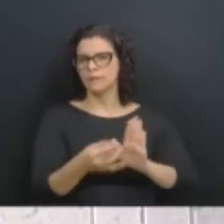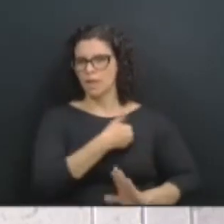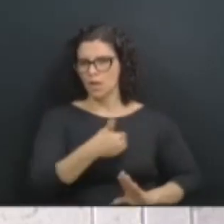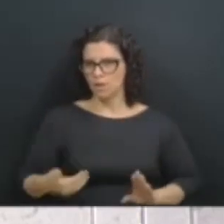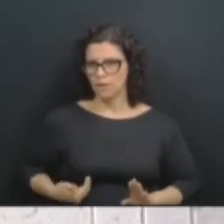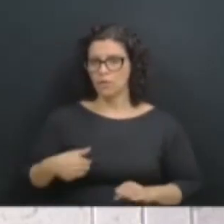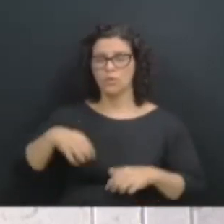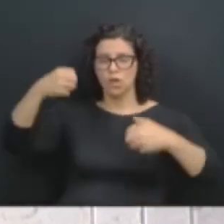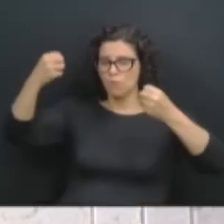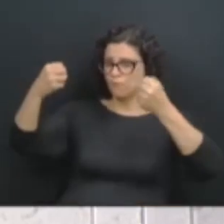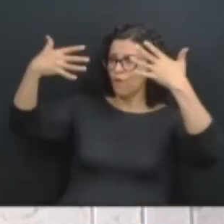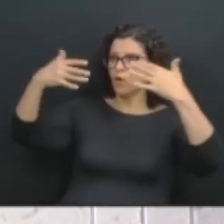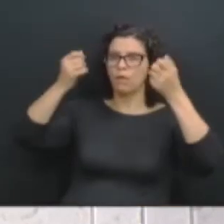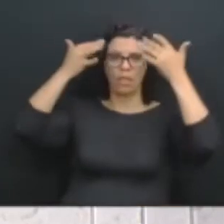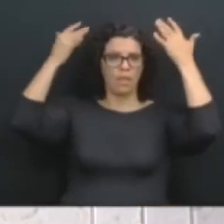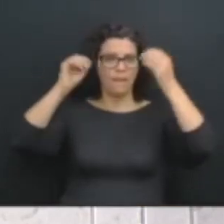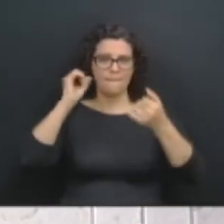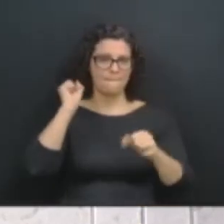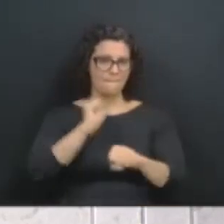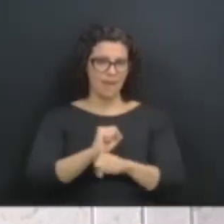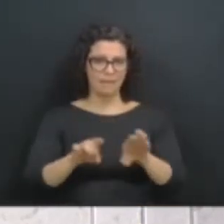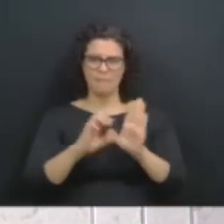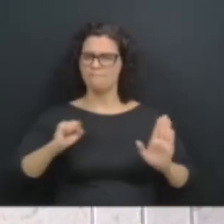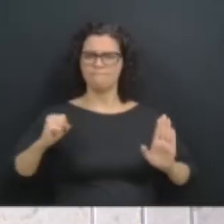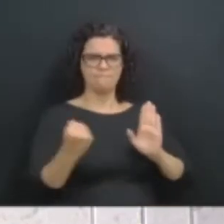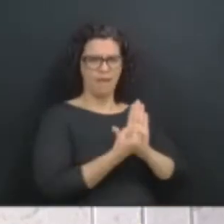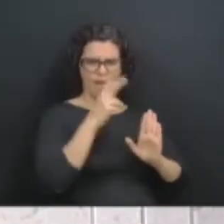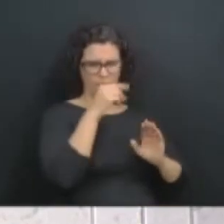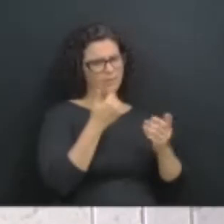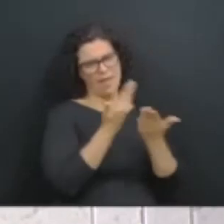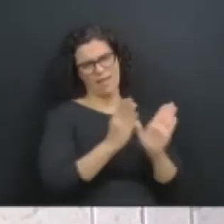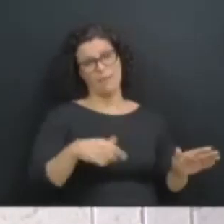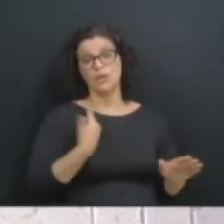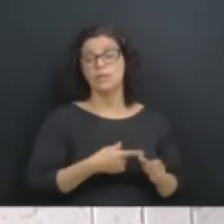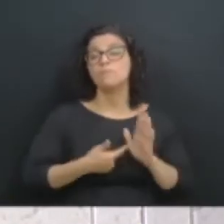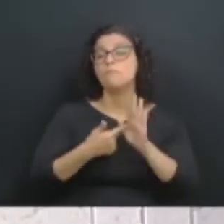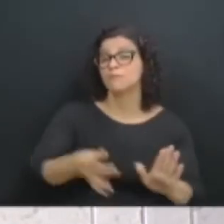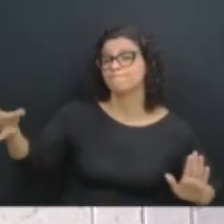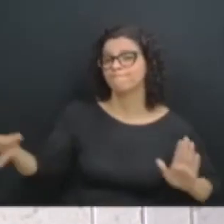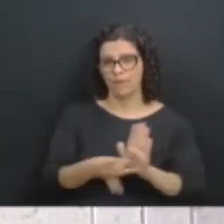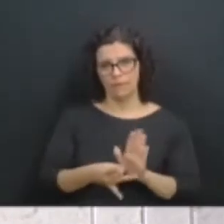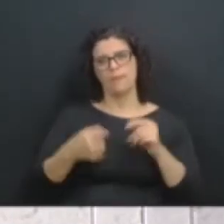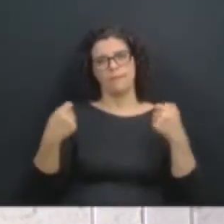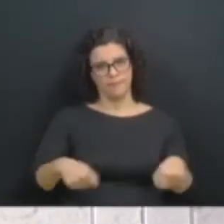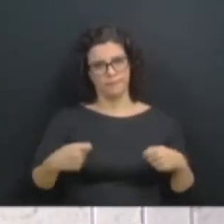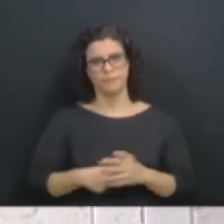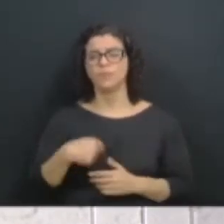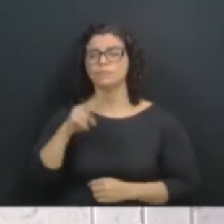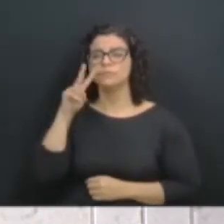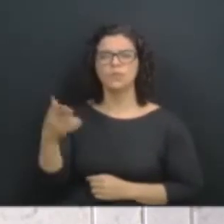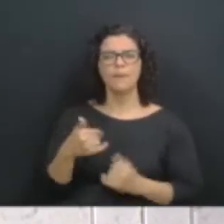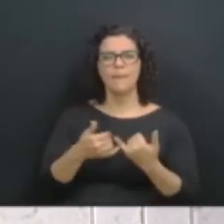precisamos de menos luzes no cabelo, de emblemas, e precisamos de realidade e de verdade. O que a gente está